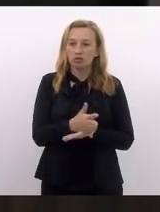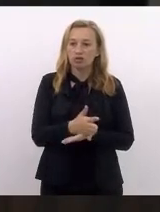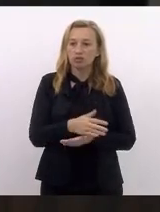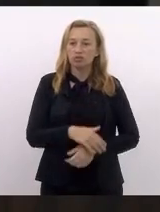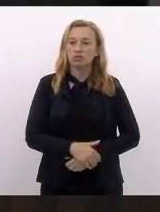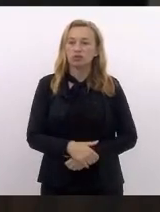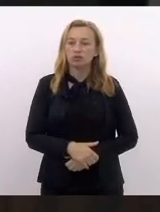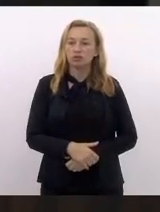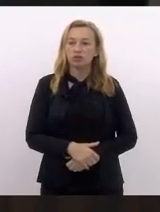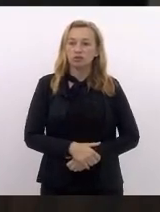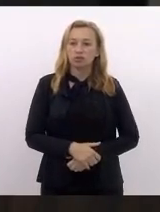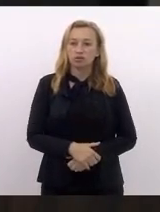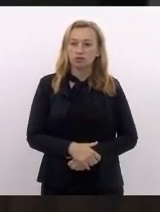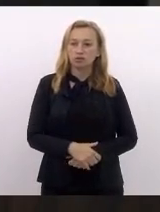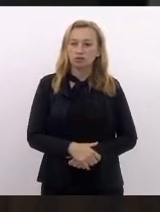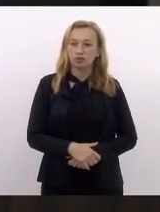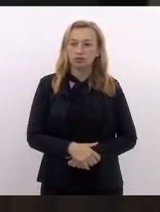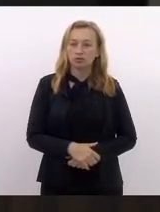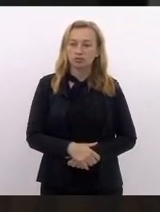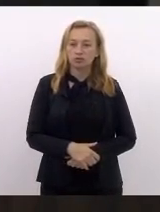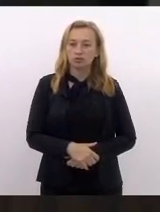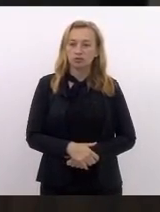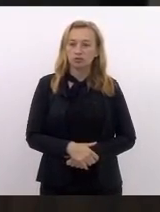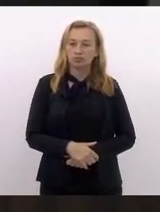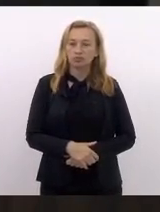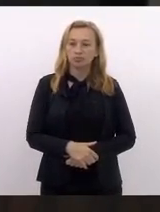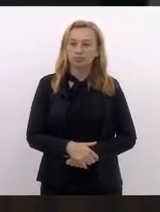vermelhas Está aprovado vai à promulgação